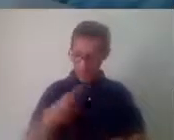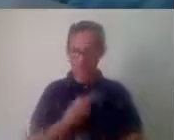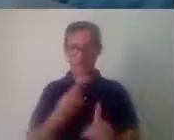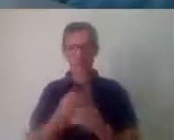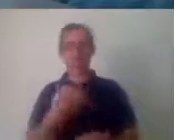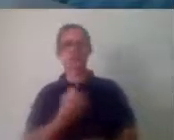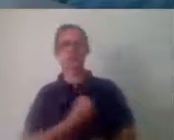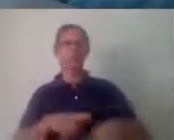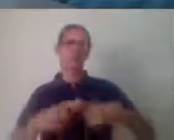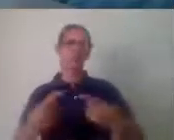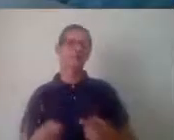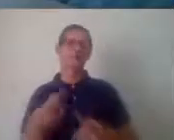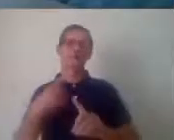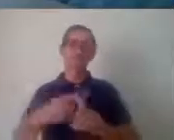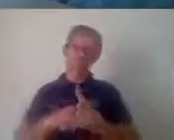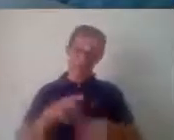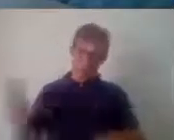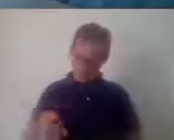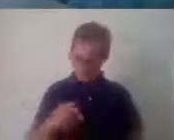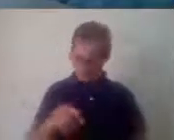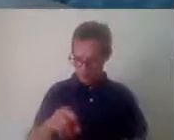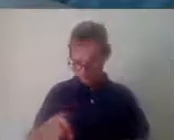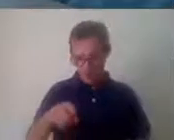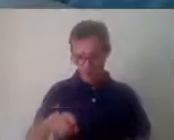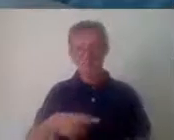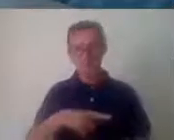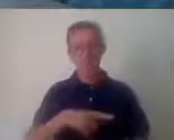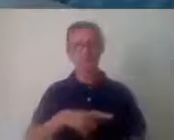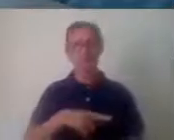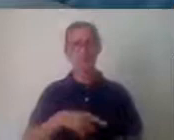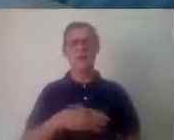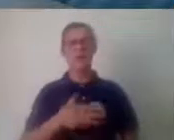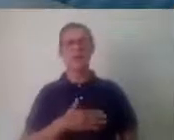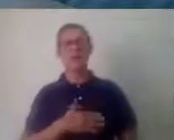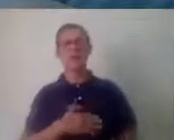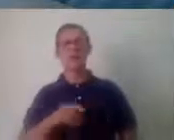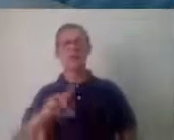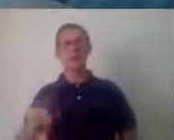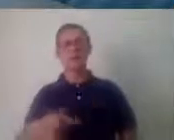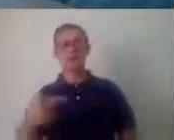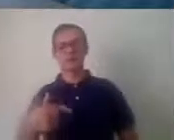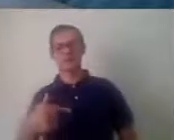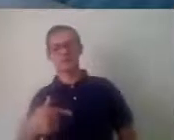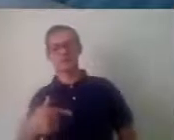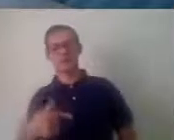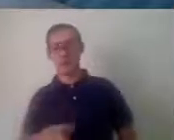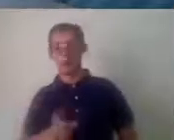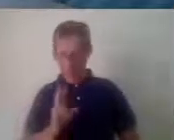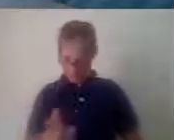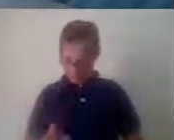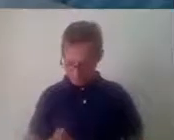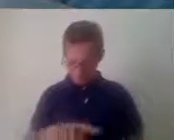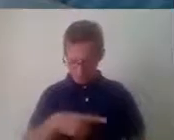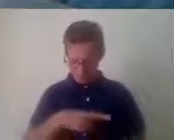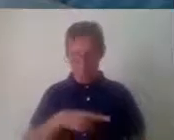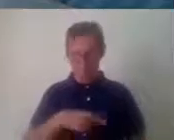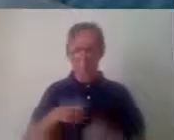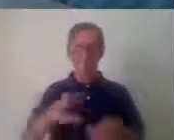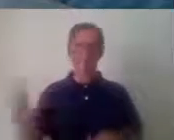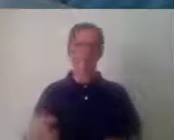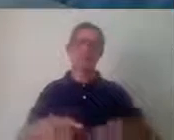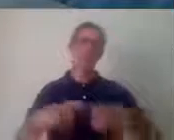número. Então, independente do valor que o meu x assuma, a minha derivada de segunda ordem sempre vai ter esse